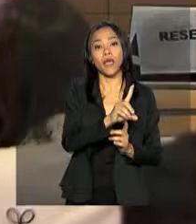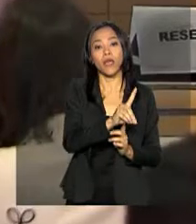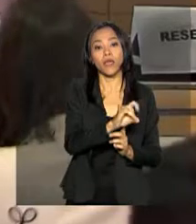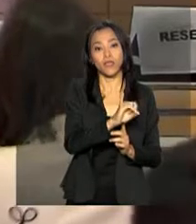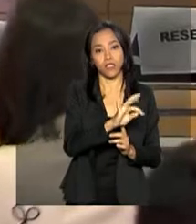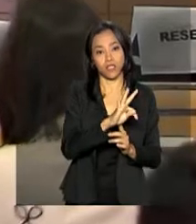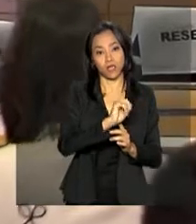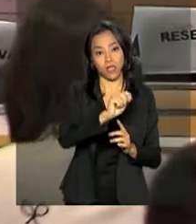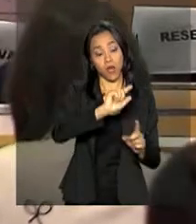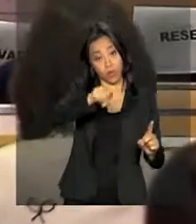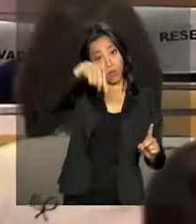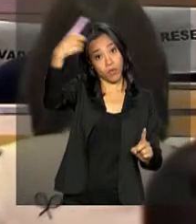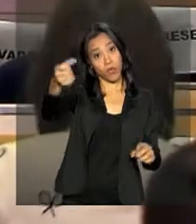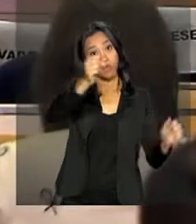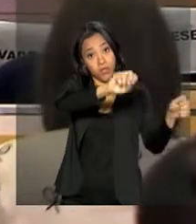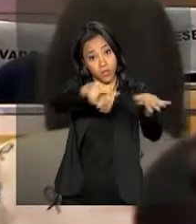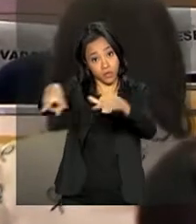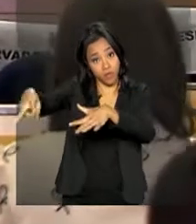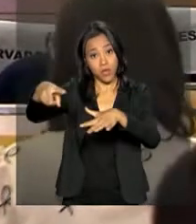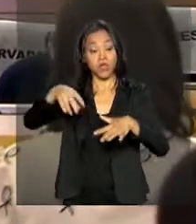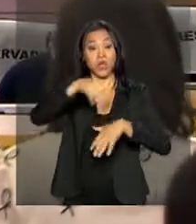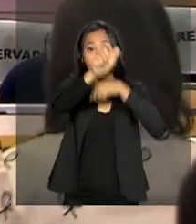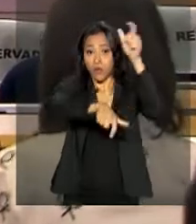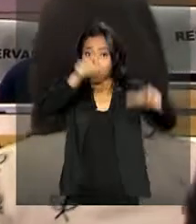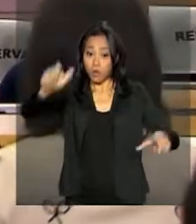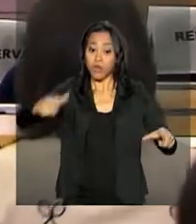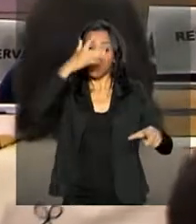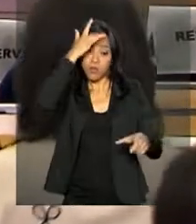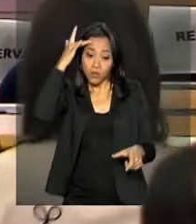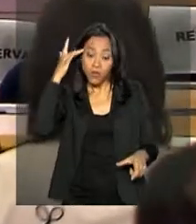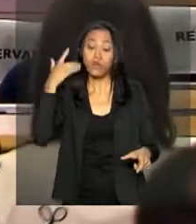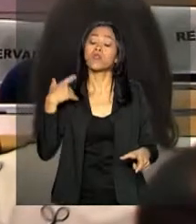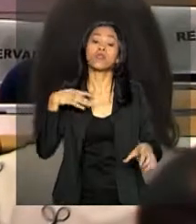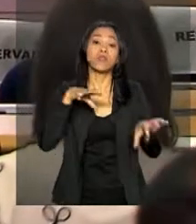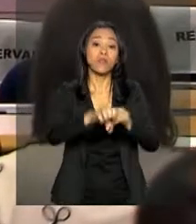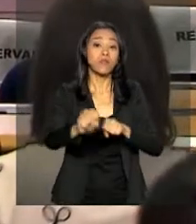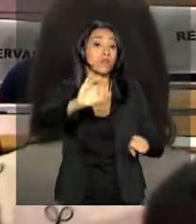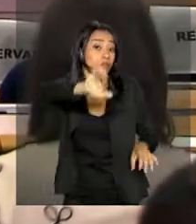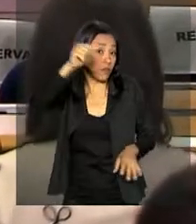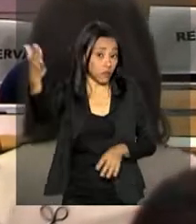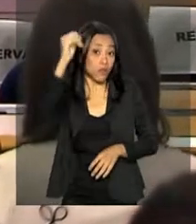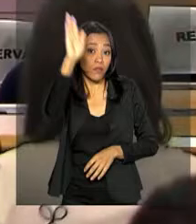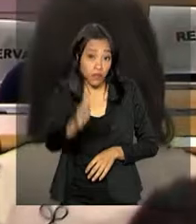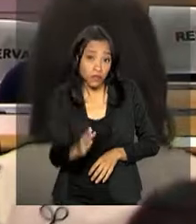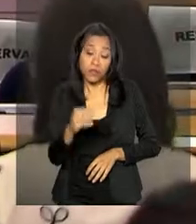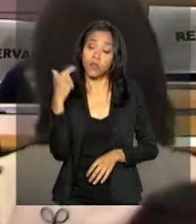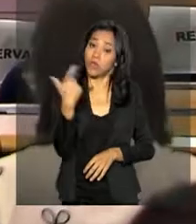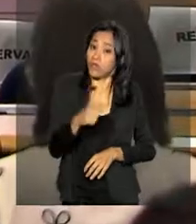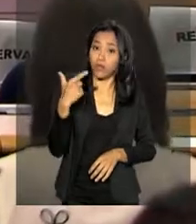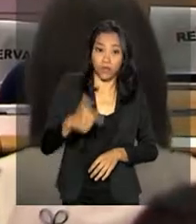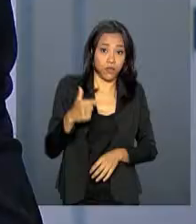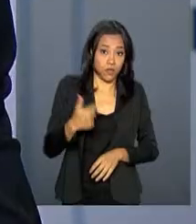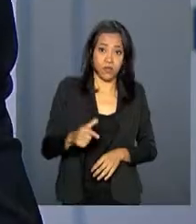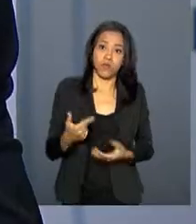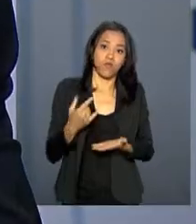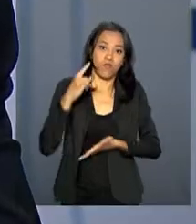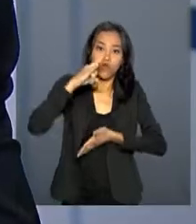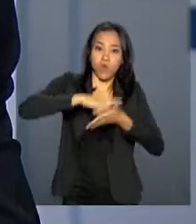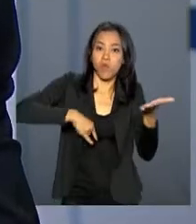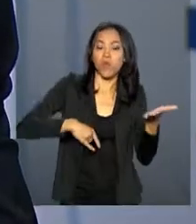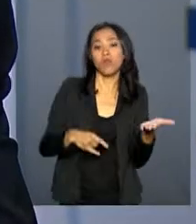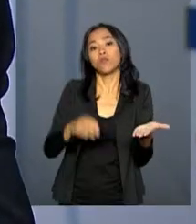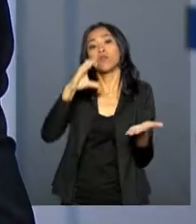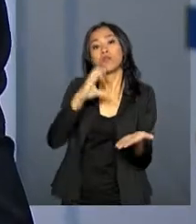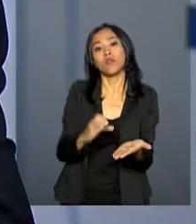vem para os candidatos brasileiros ou estrangeiros com formação no exterior e sem registro no crm isso